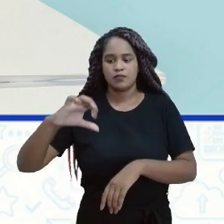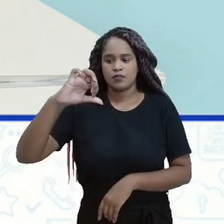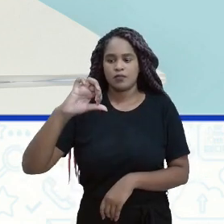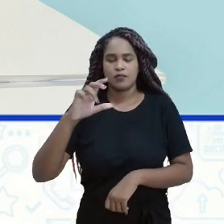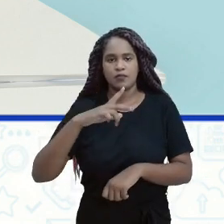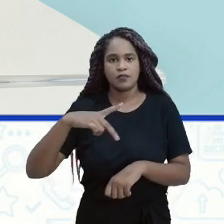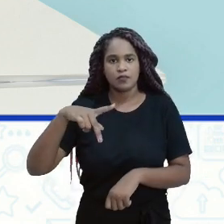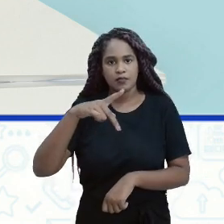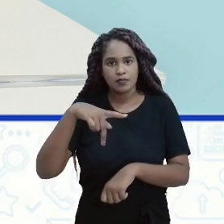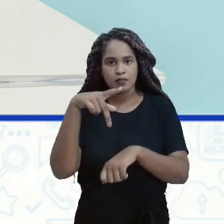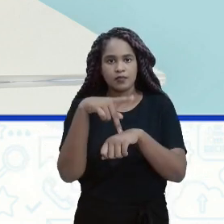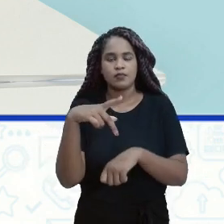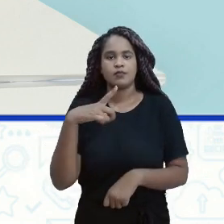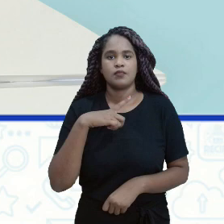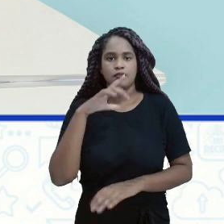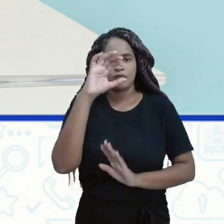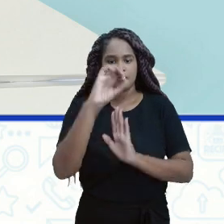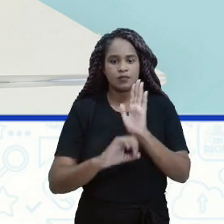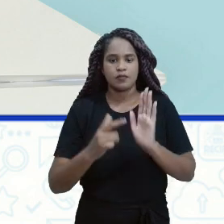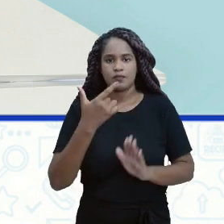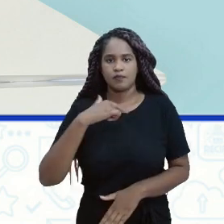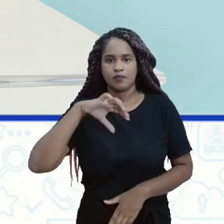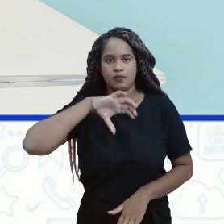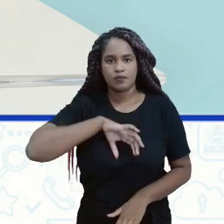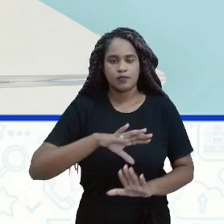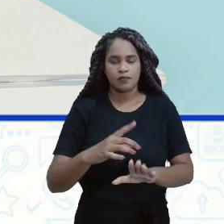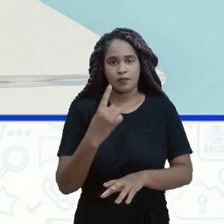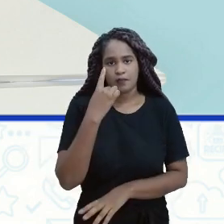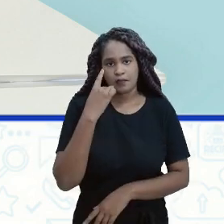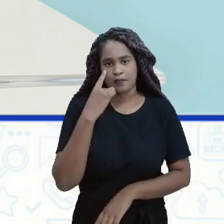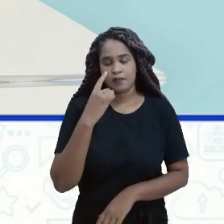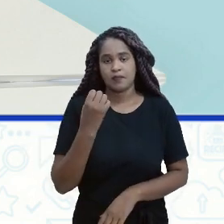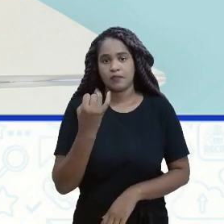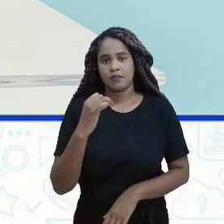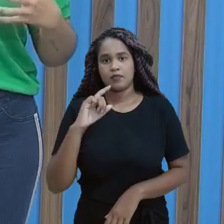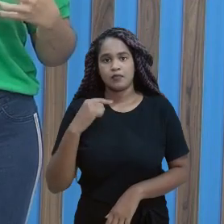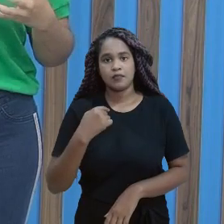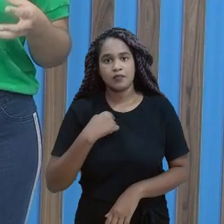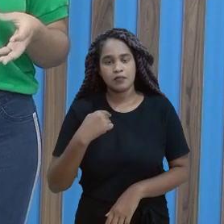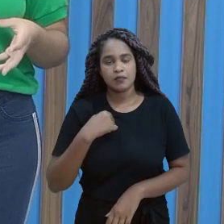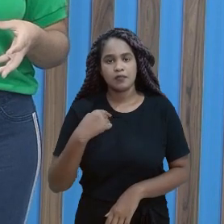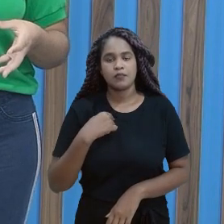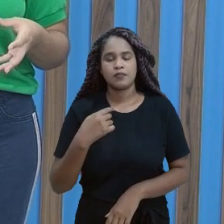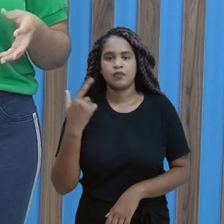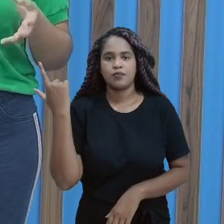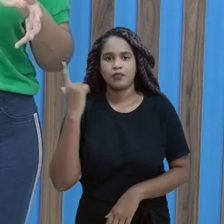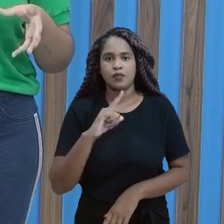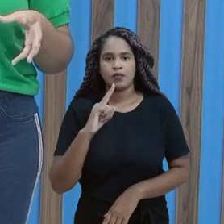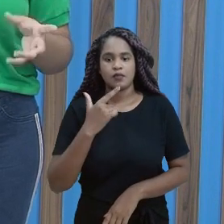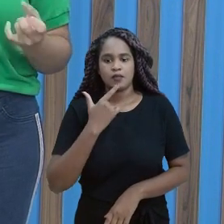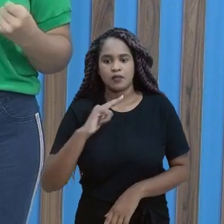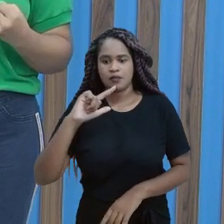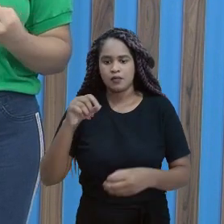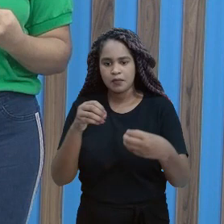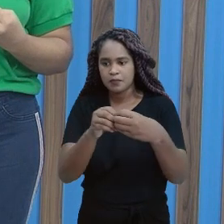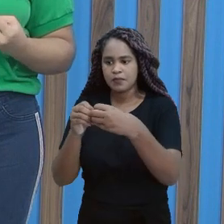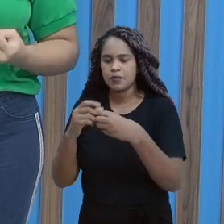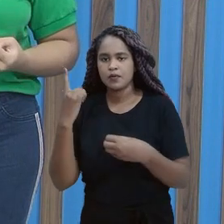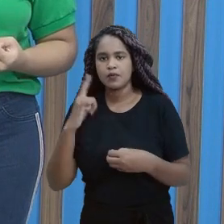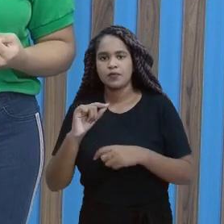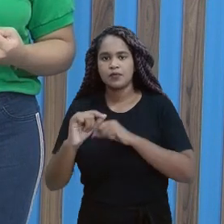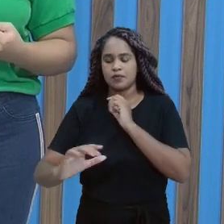oficial. A partir do momento em que eu torno a língua o mais próxima possível, eu facilito